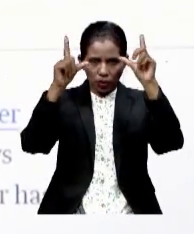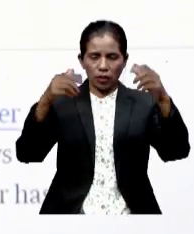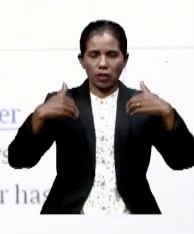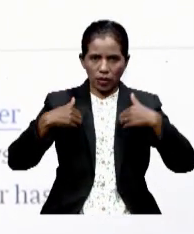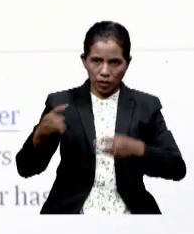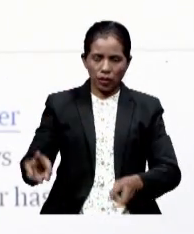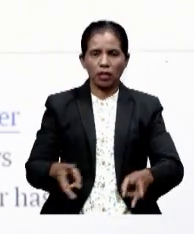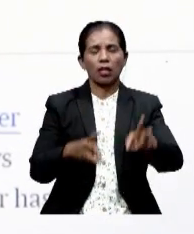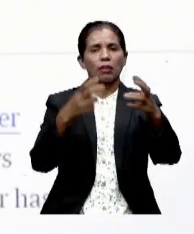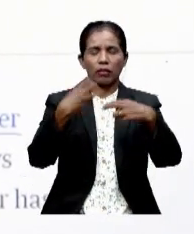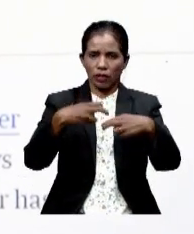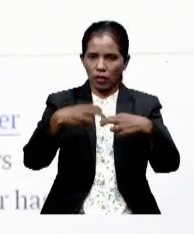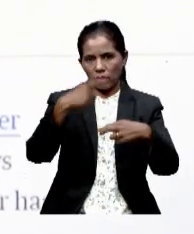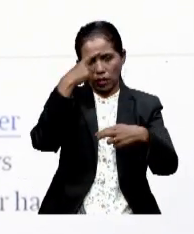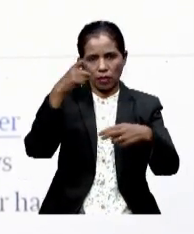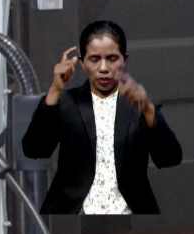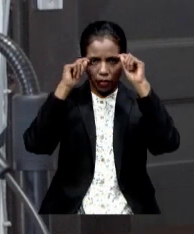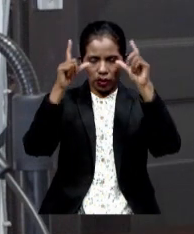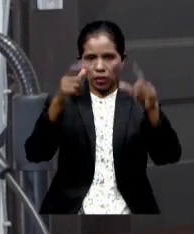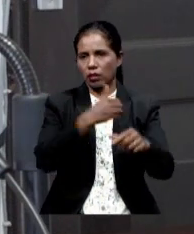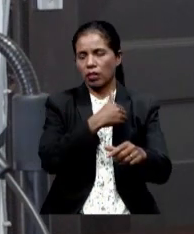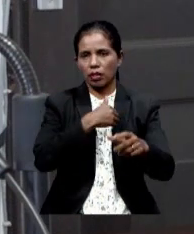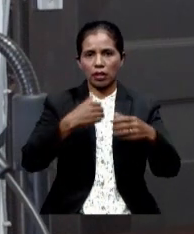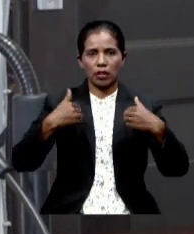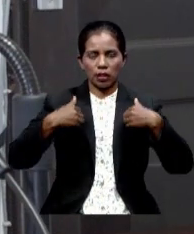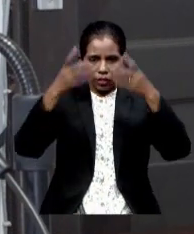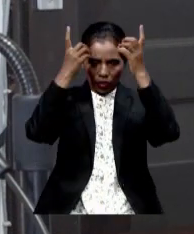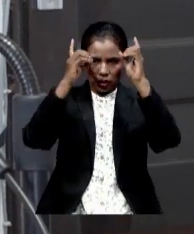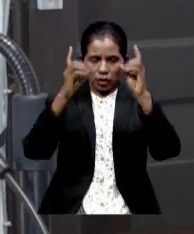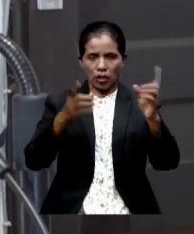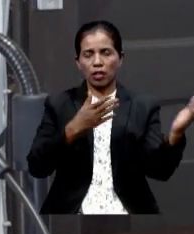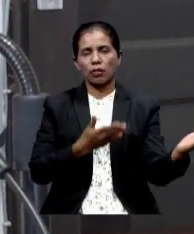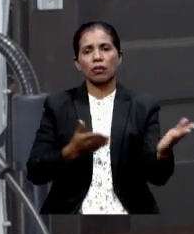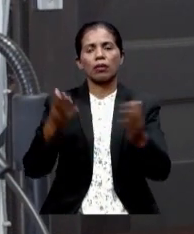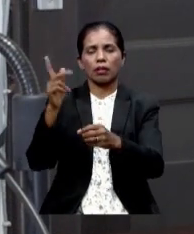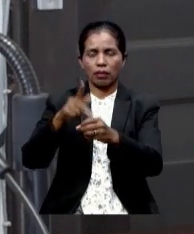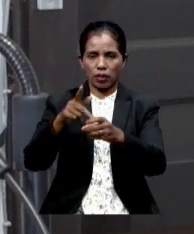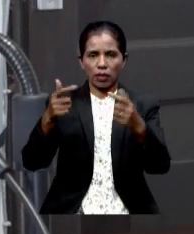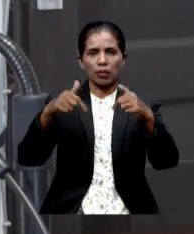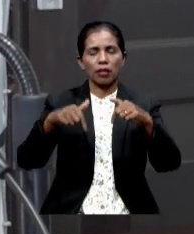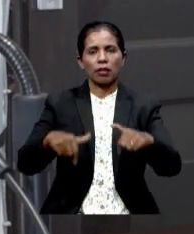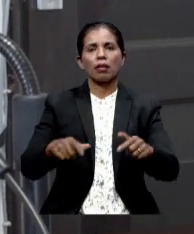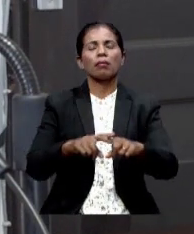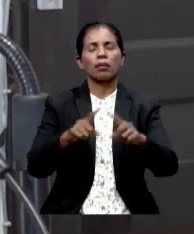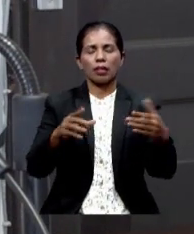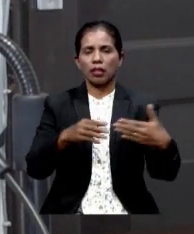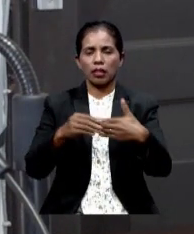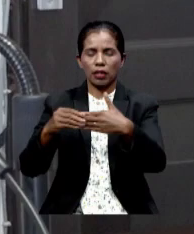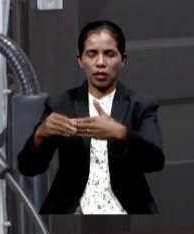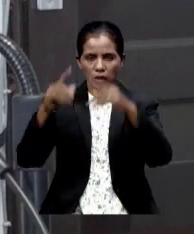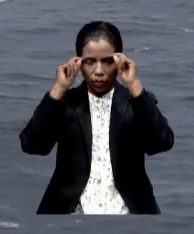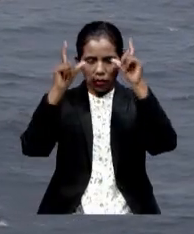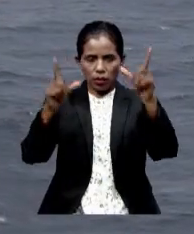Dalam Bafalhanço, também Timor-Leste, se dá o que é a decisão fixa, ou de dada Greater Sunrise, mas bem líder Timor-Sira ou com a